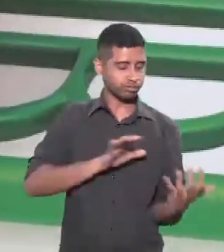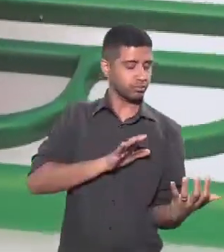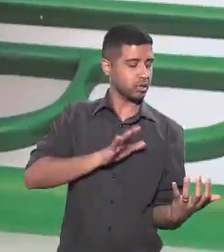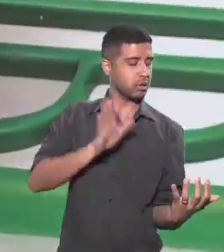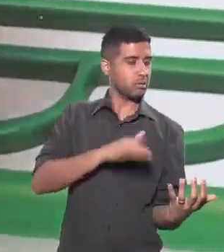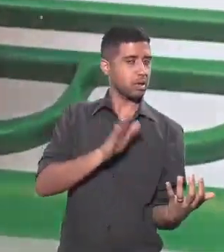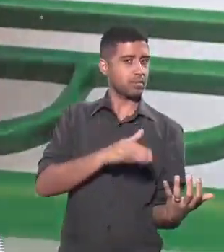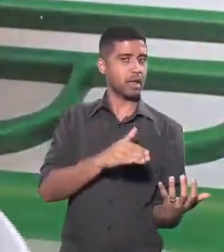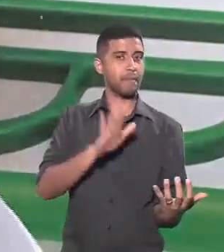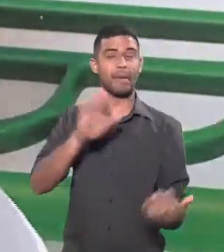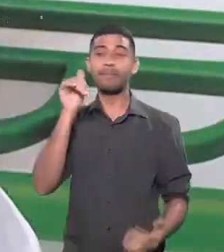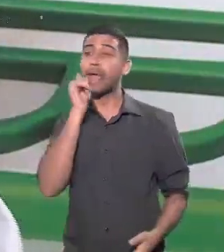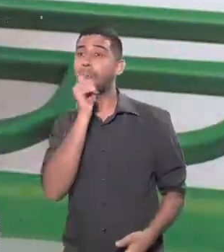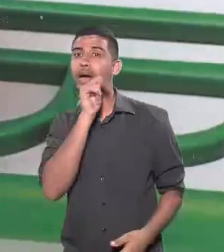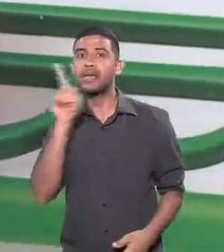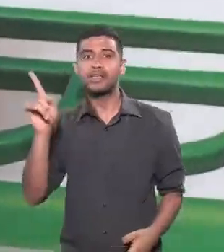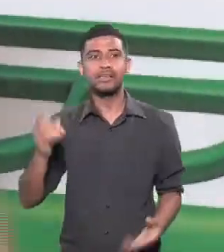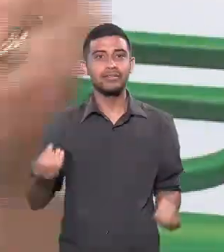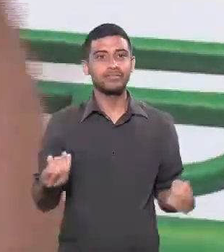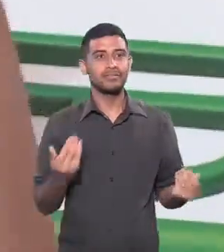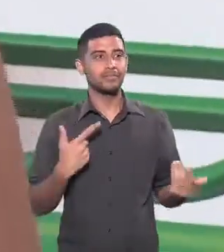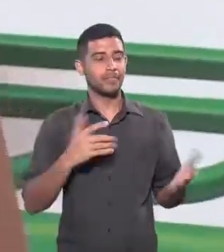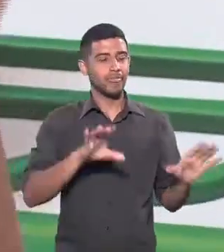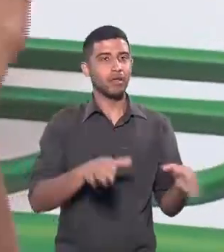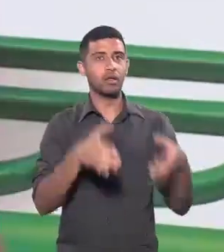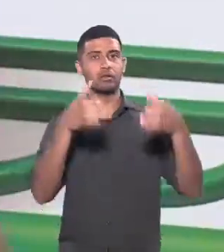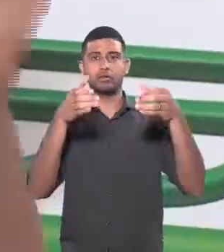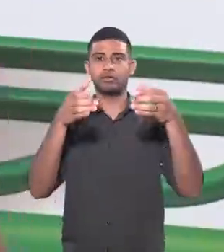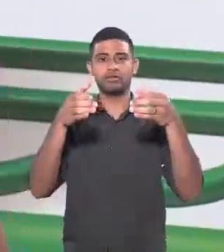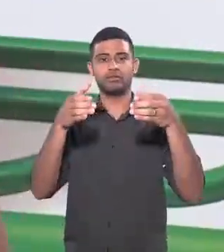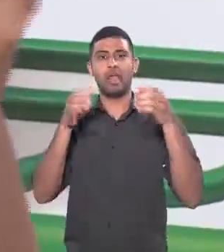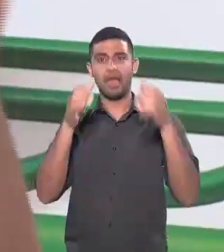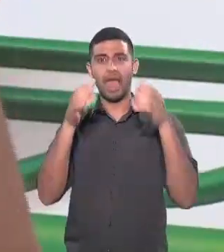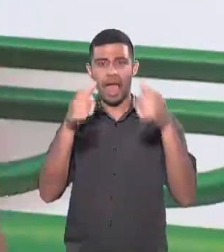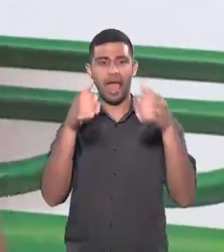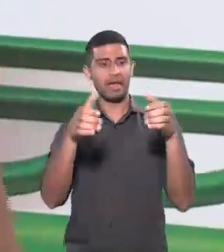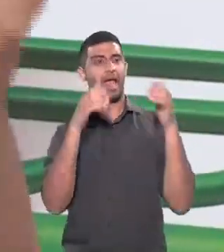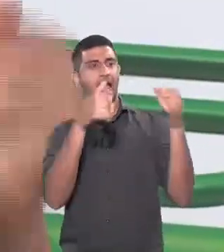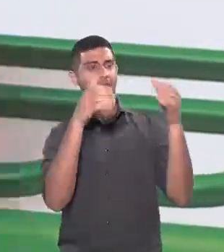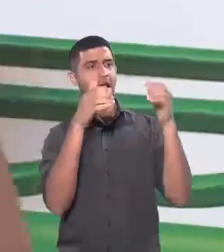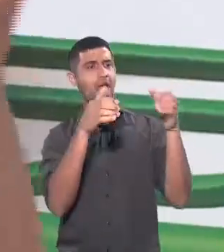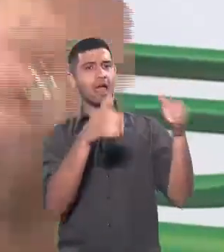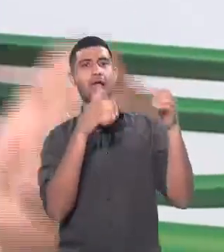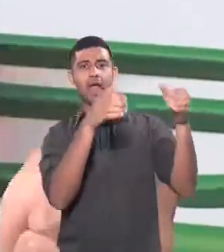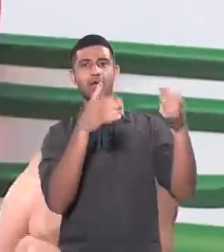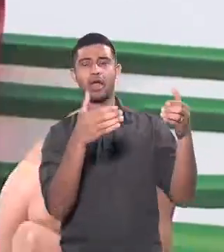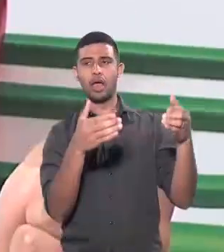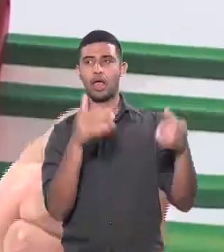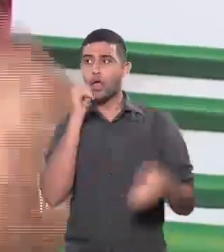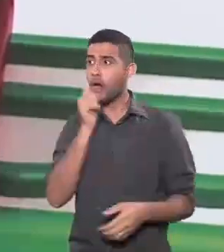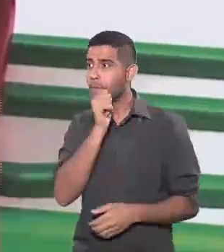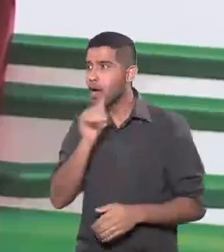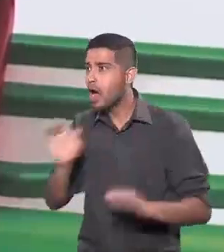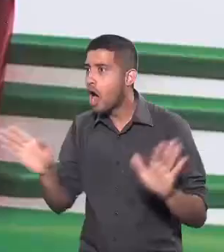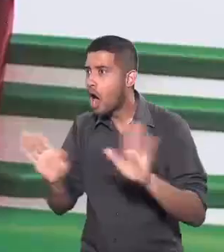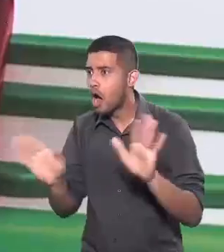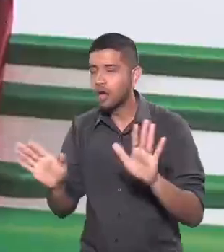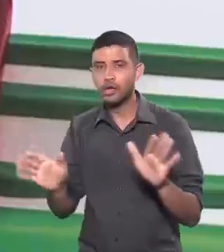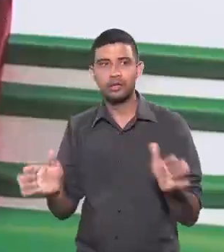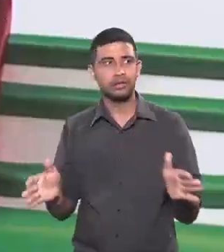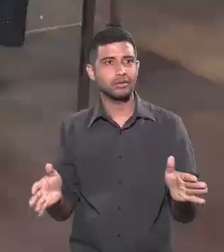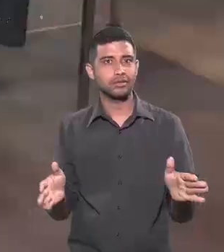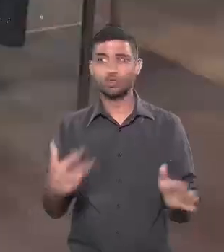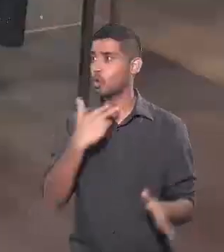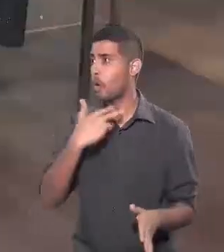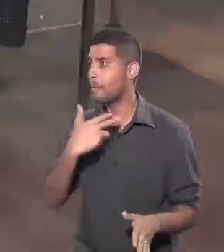primeira viagem, pegou, levantou meu filho e ficou... Pedro, sacudindo. E eu, mãe,